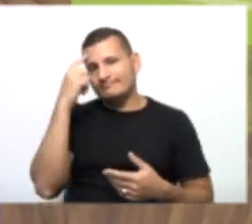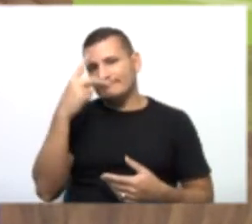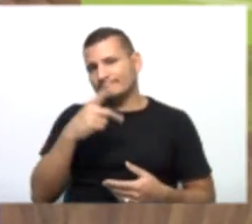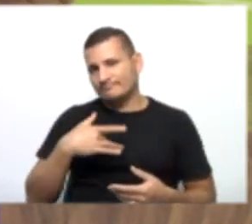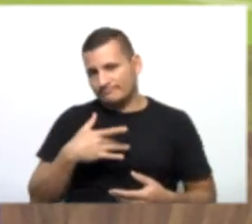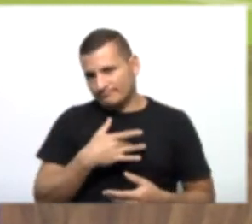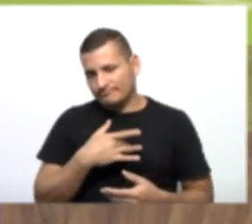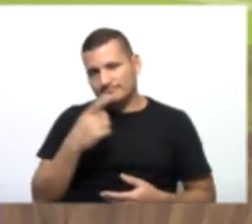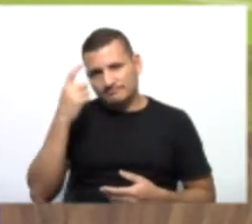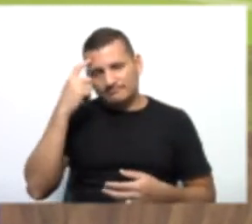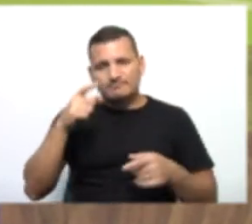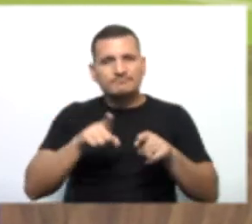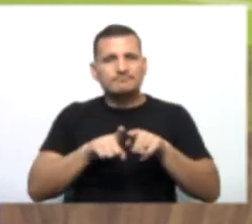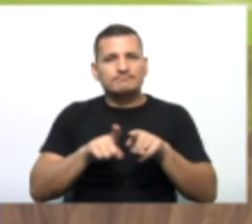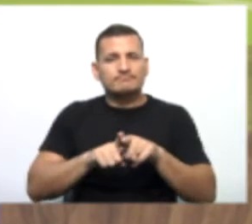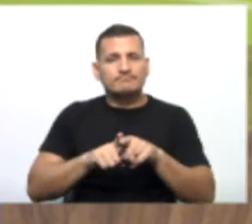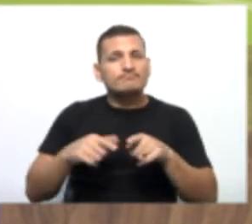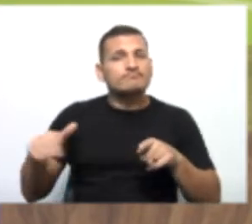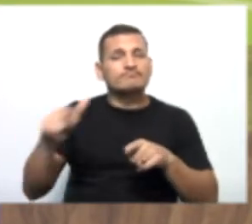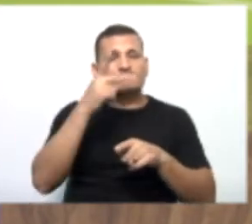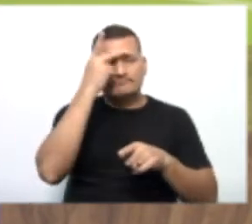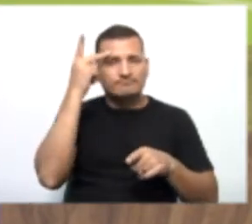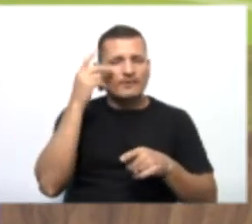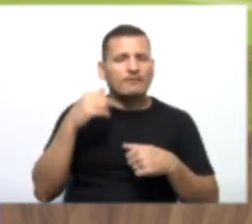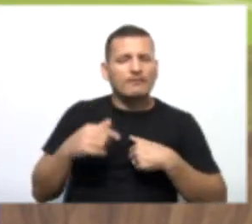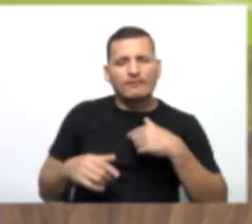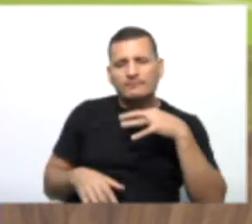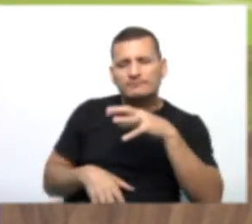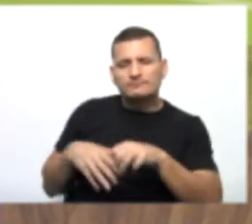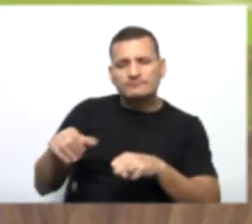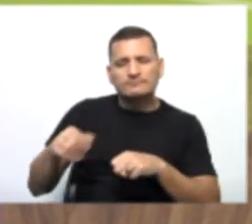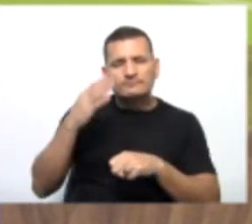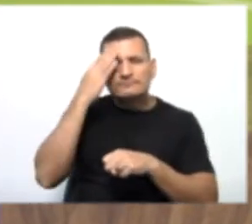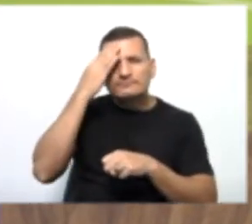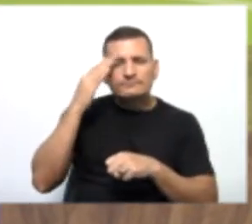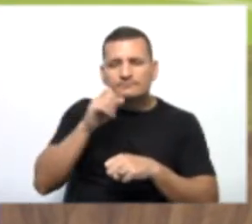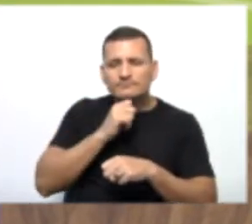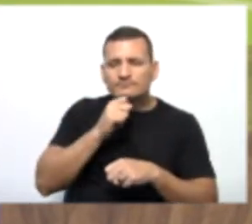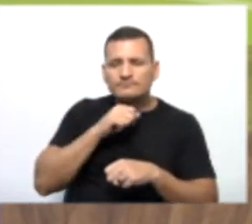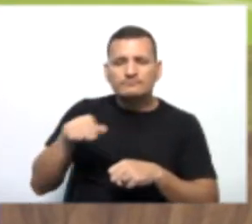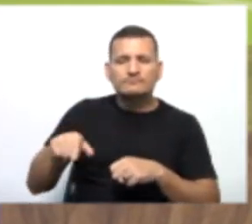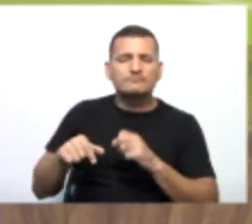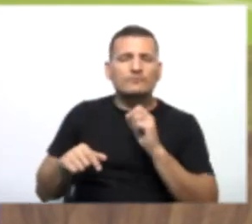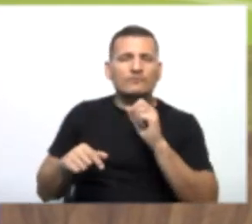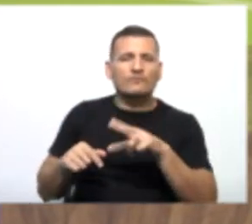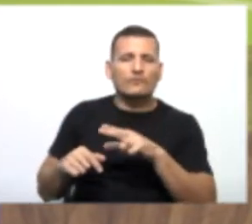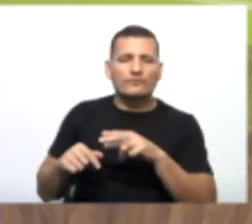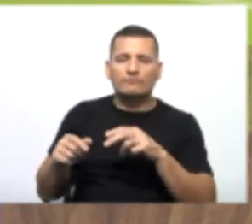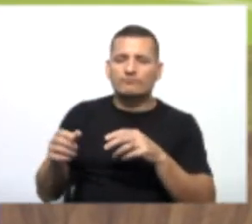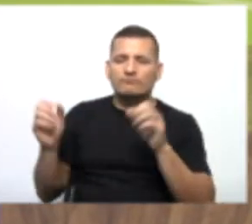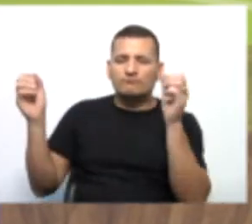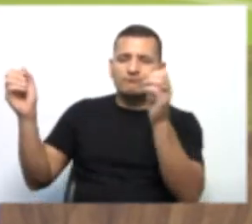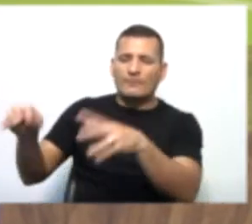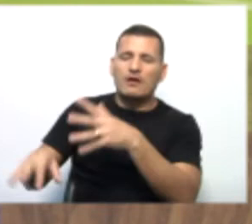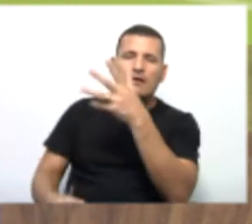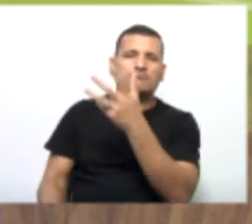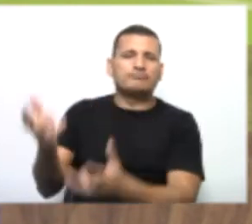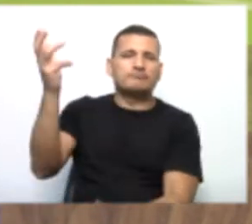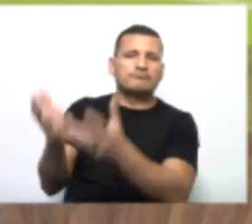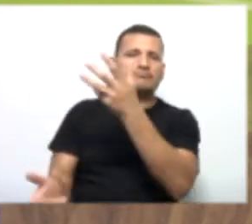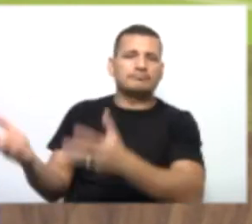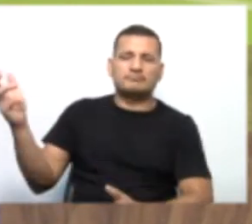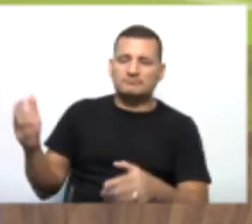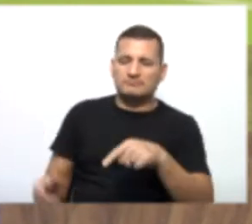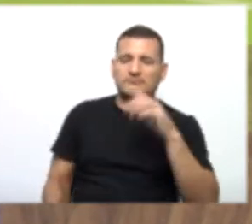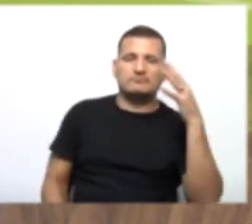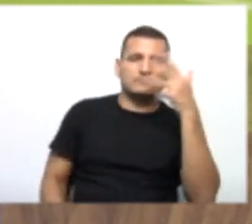no coletivo também. Às vezes você, vou pegar aquele pneu ali, aqueles 2 pneus velhos do carro do meu pai, do caminhão do meu pai, vou tocar fogo que é bonito.